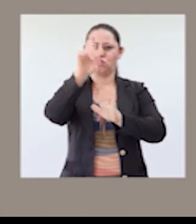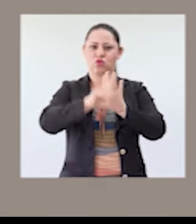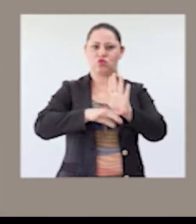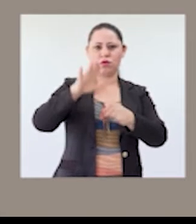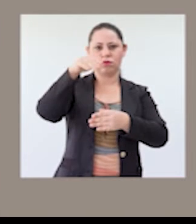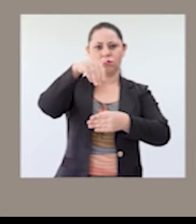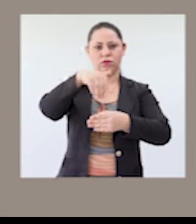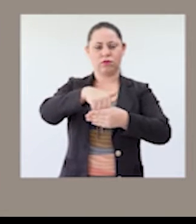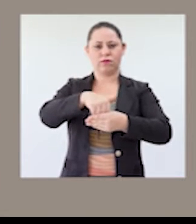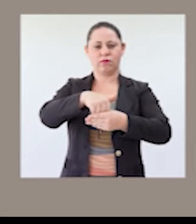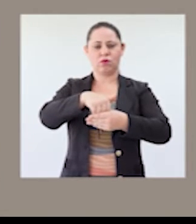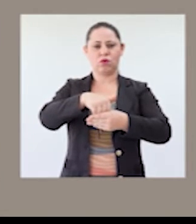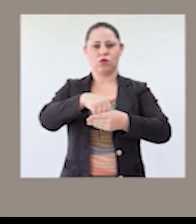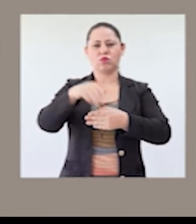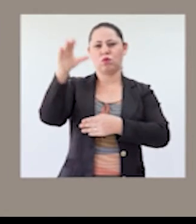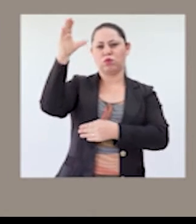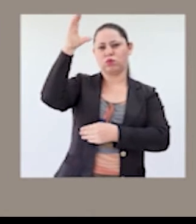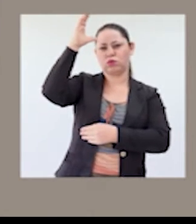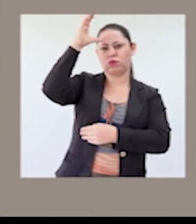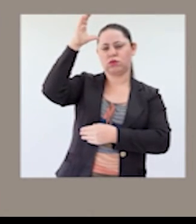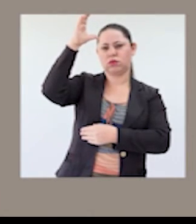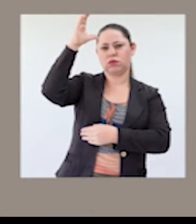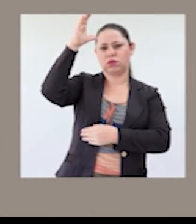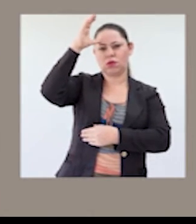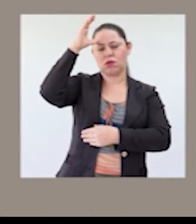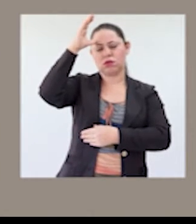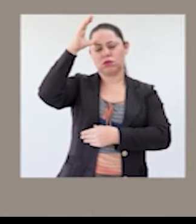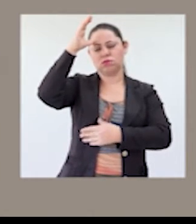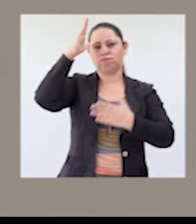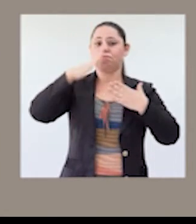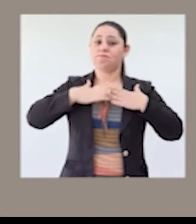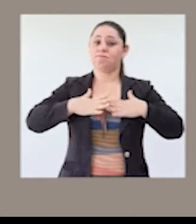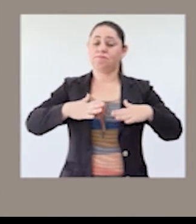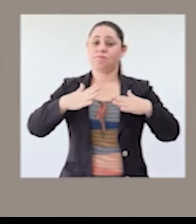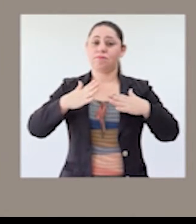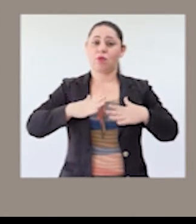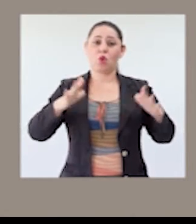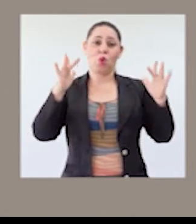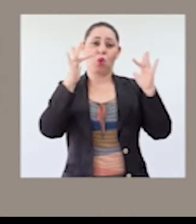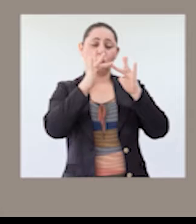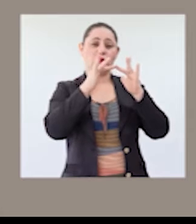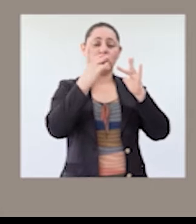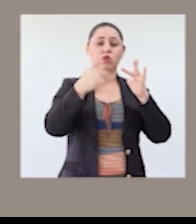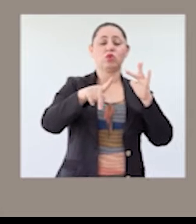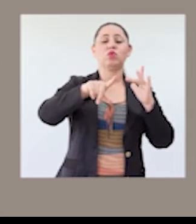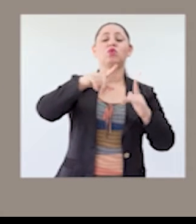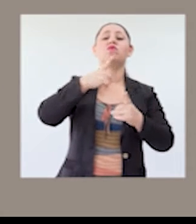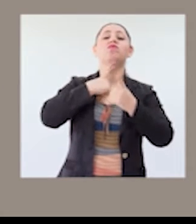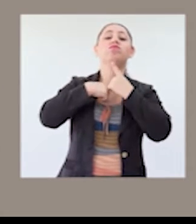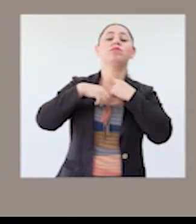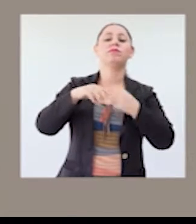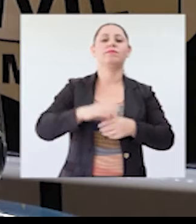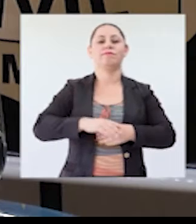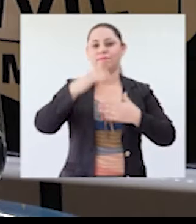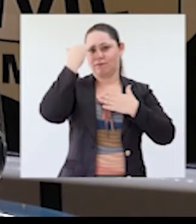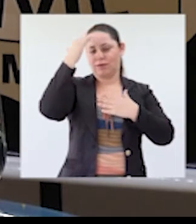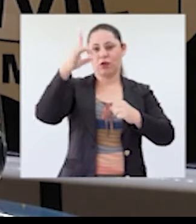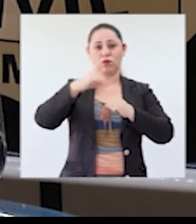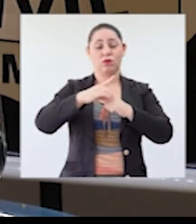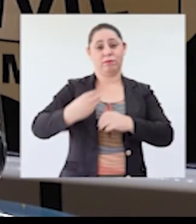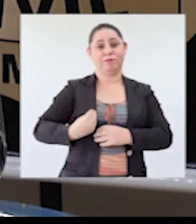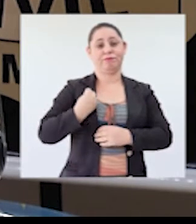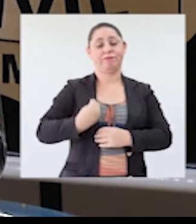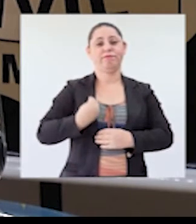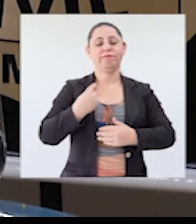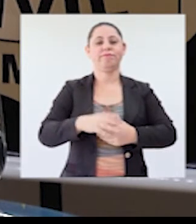enfim, o seu direito de voto de forma consciente, de forma tranquila e de acordo com as suas convicções.